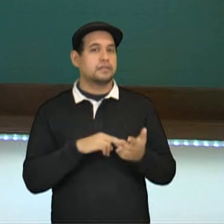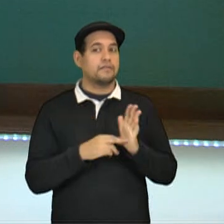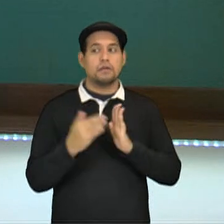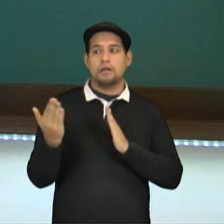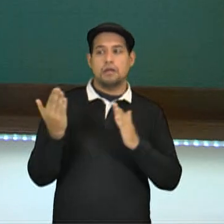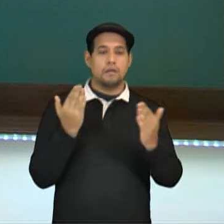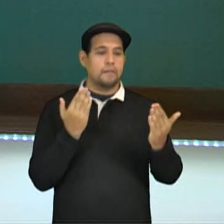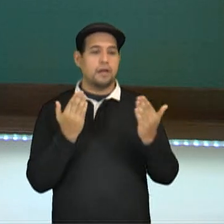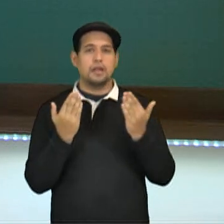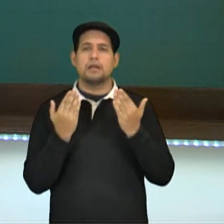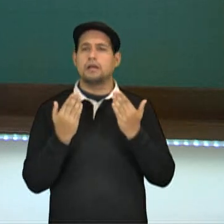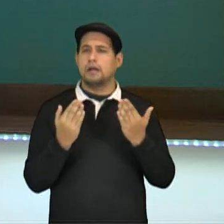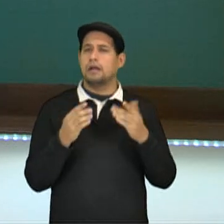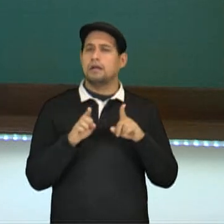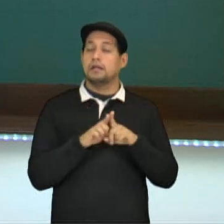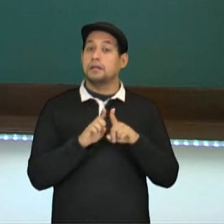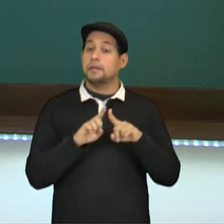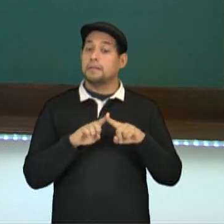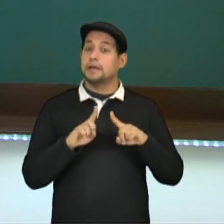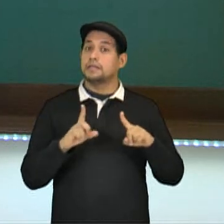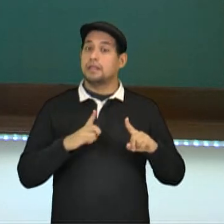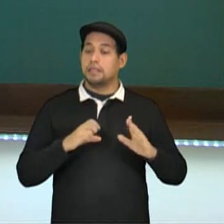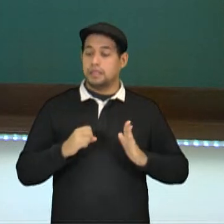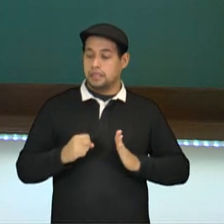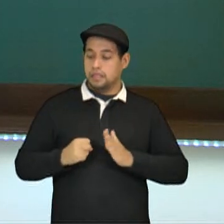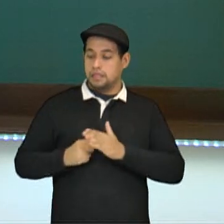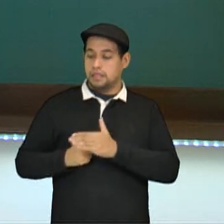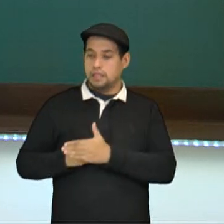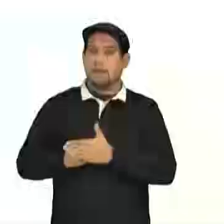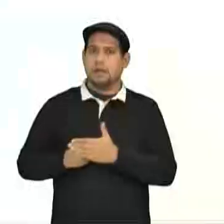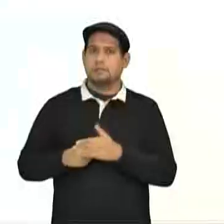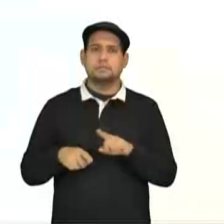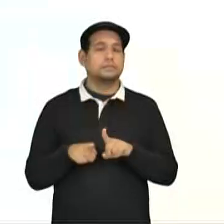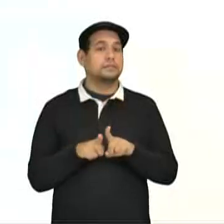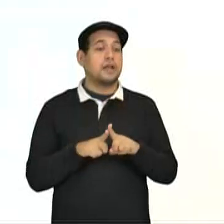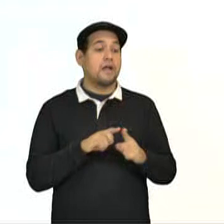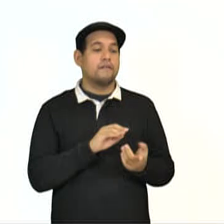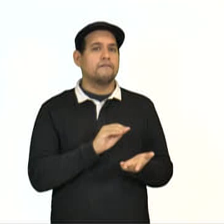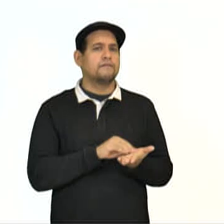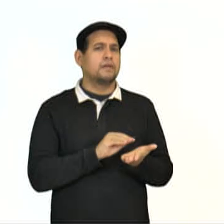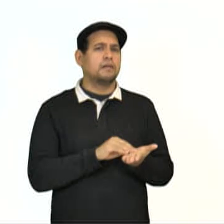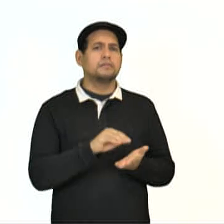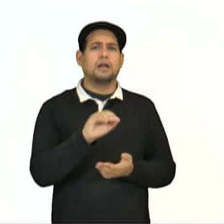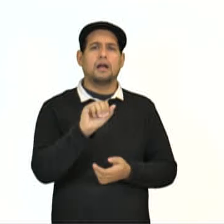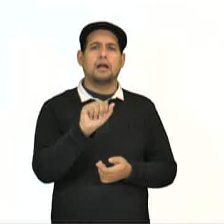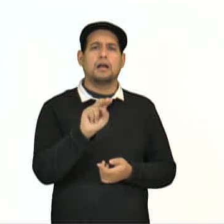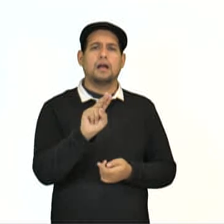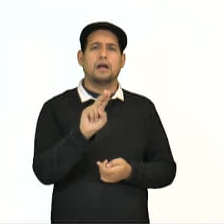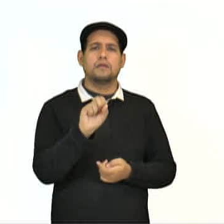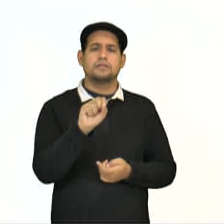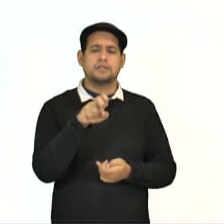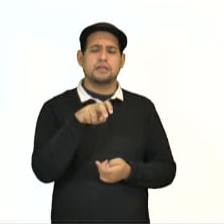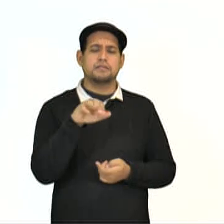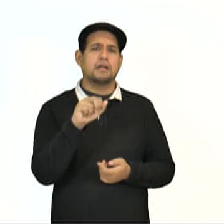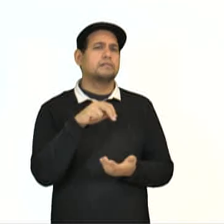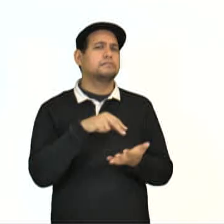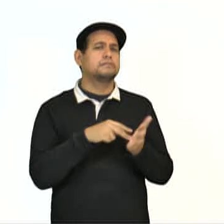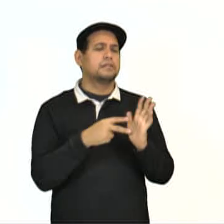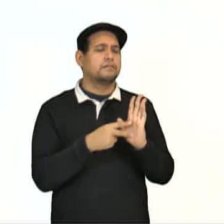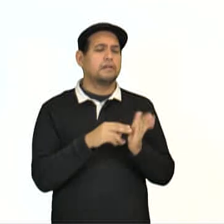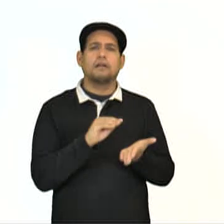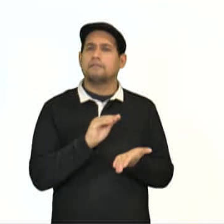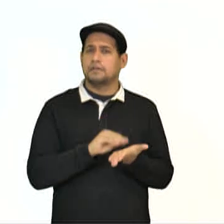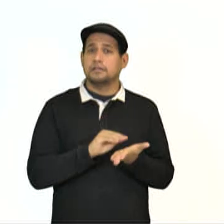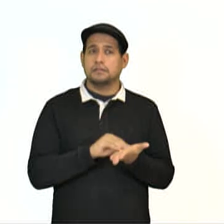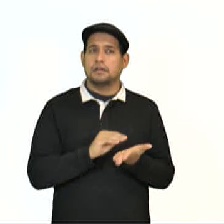termos, mas é uma comparação implícita. A ausência é falta. Olha que ele comparando a ausência